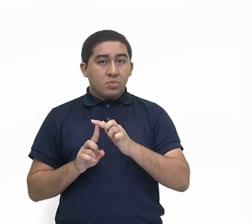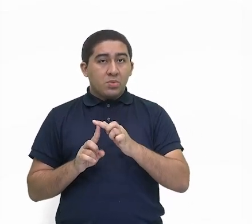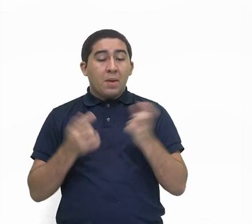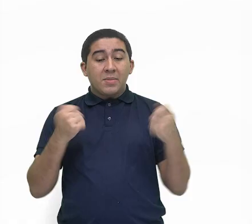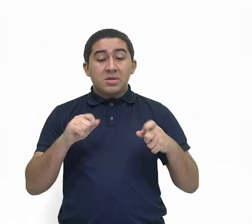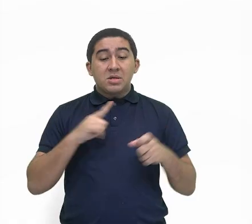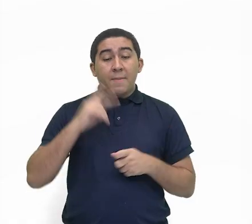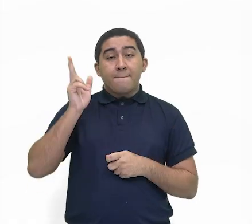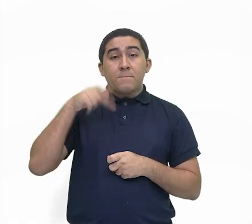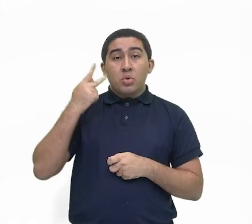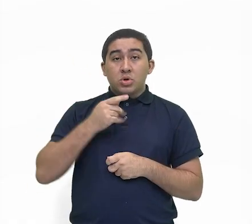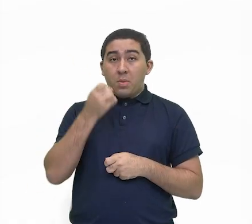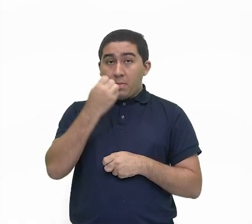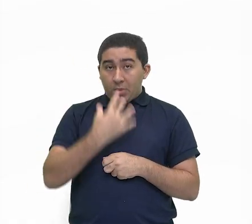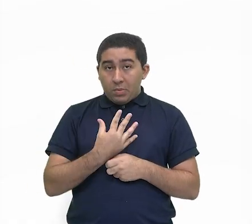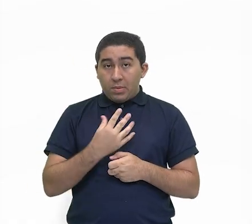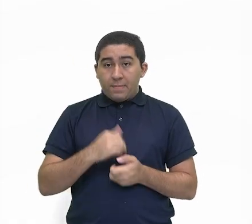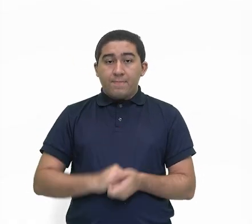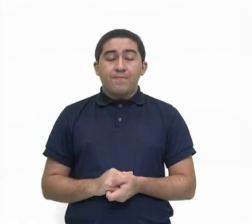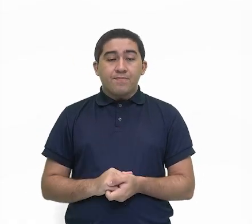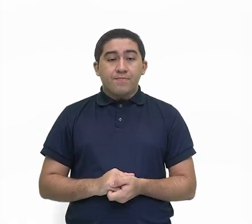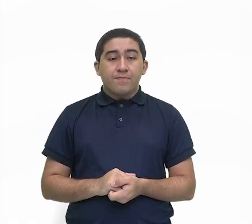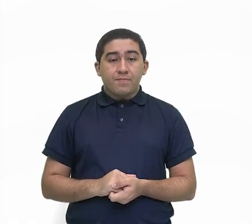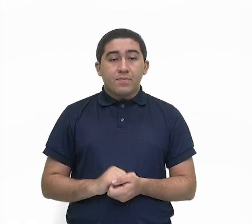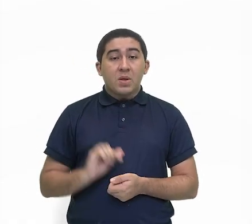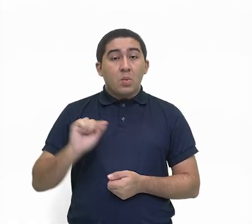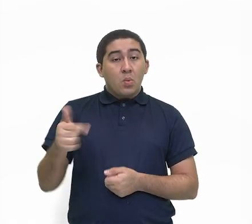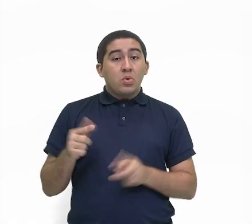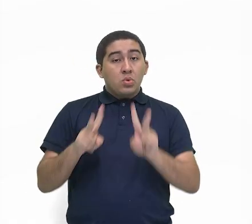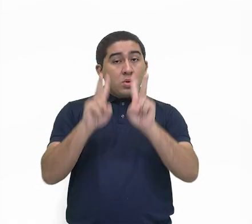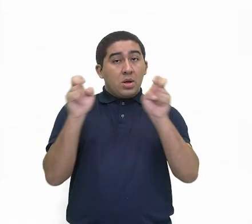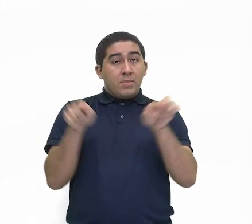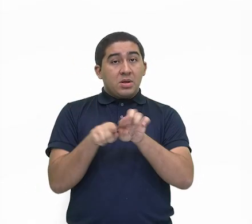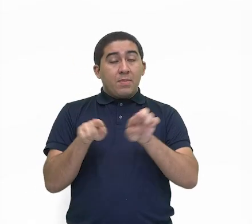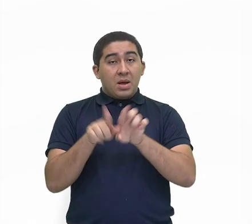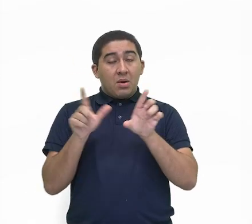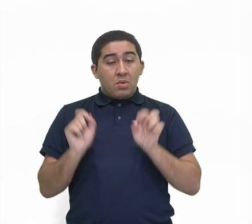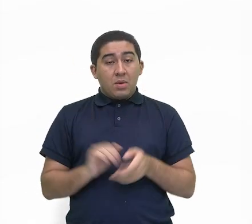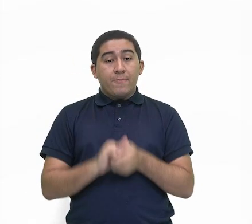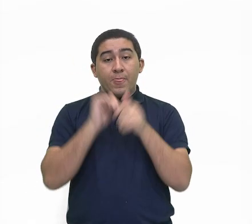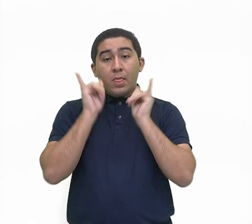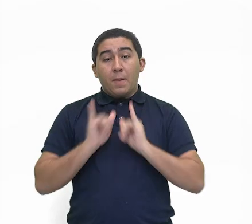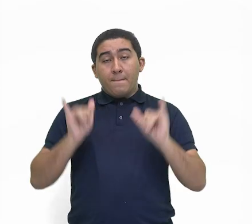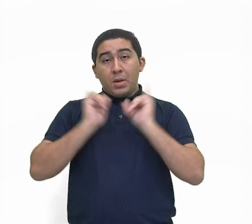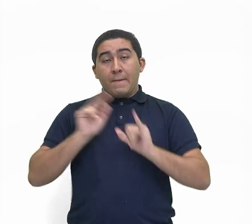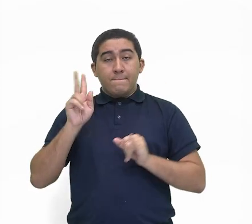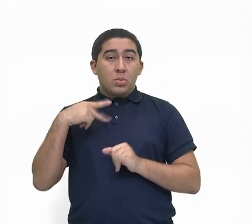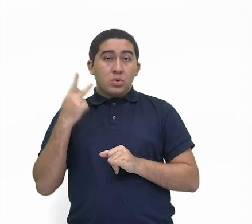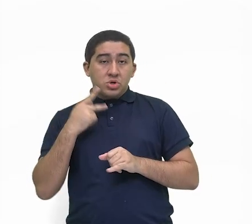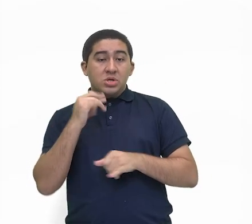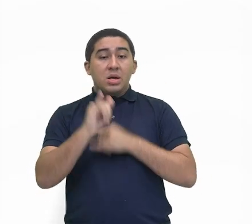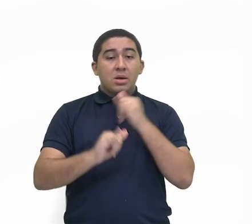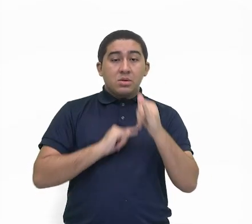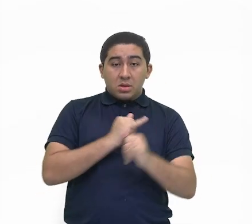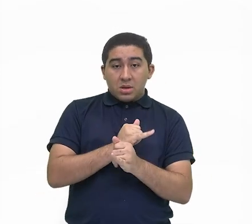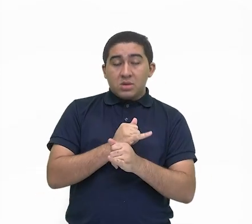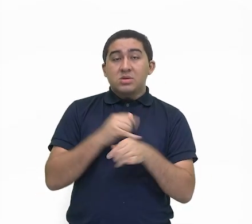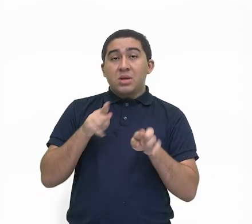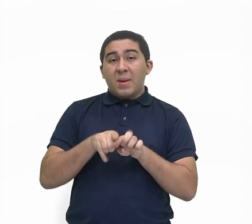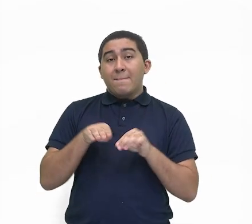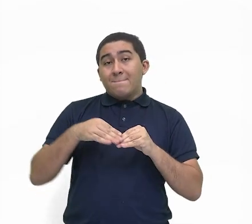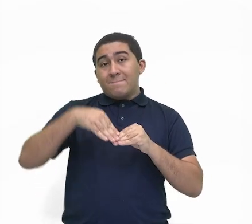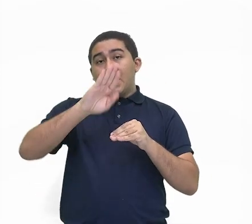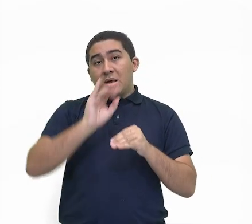política. Outro ponto também são as campanhas políticas online, né? Que aqui vai além da